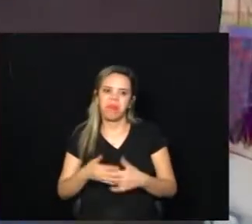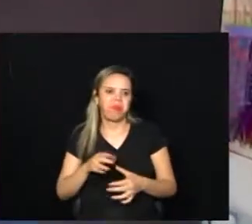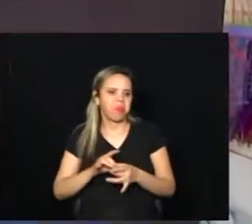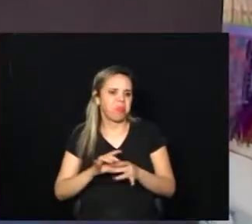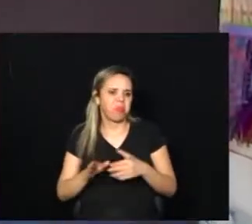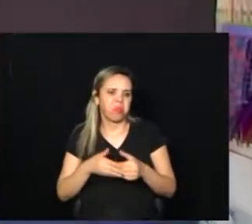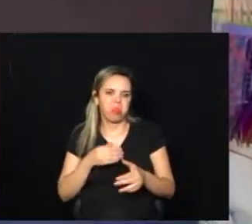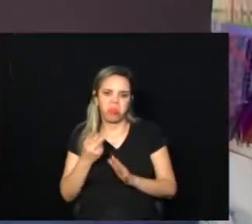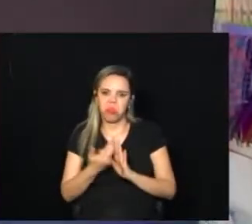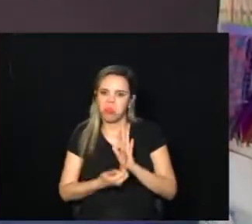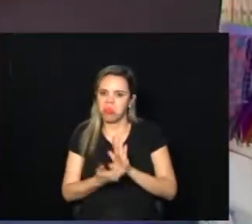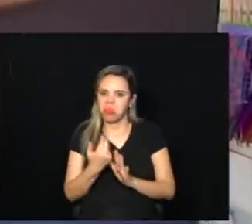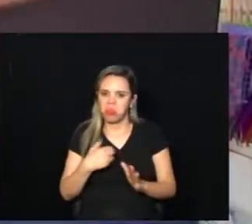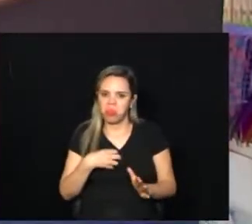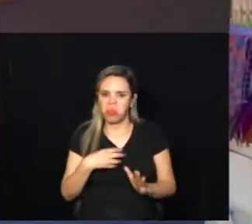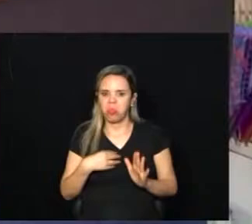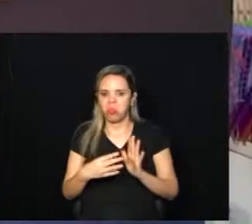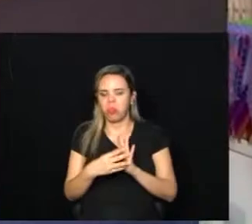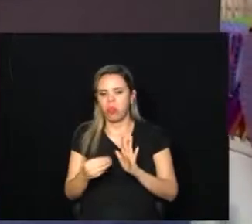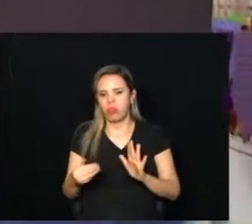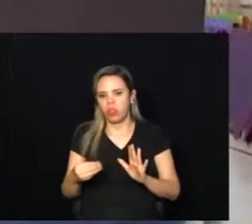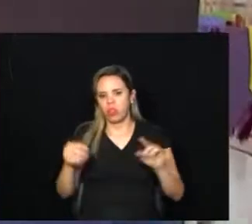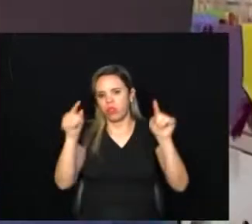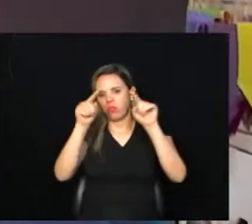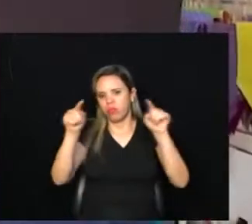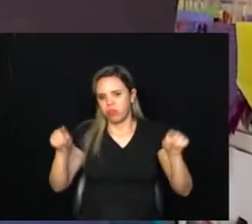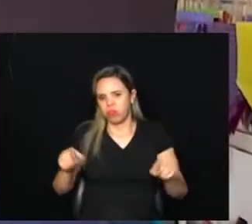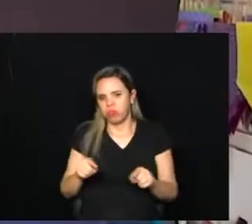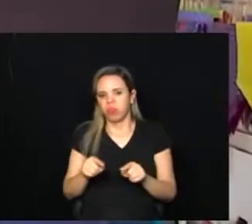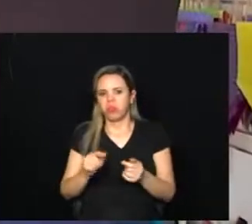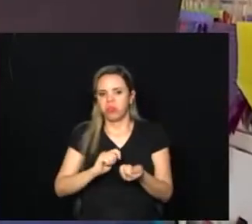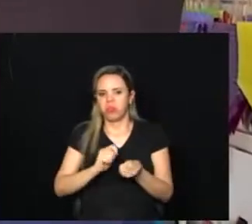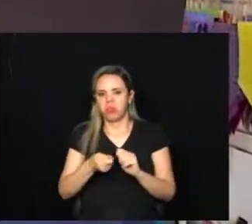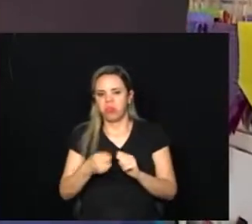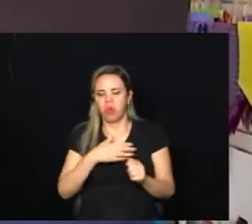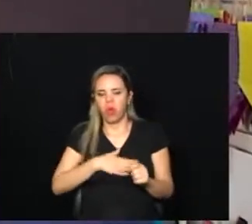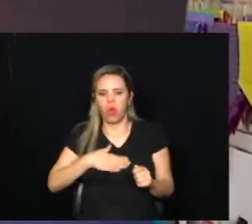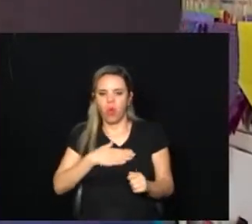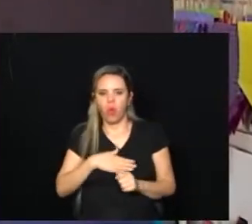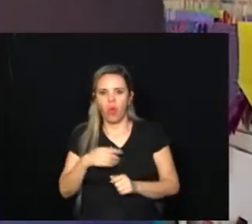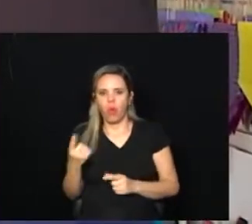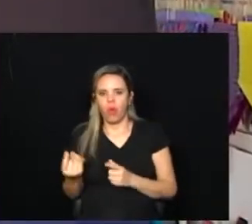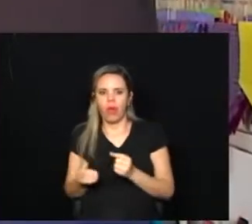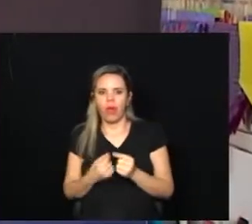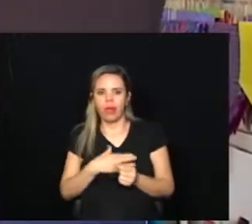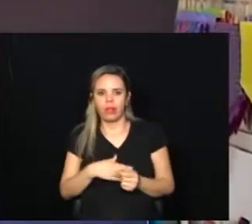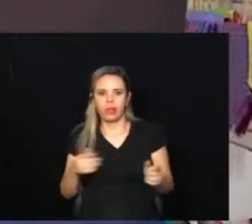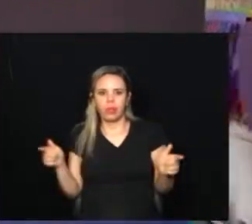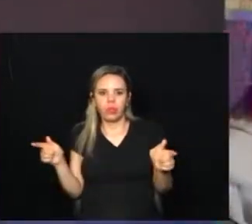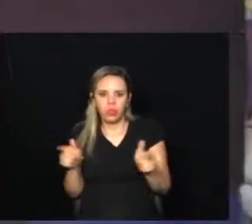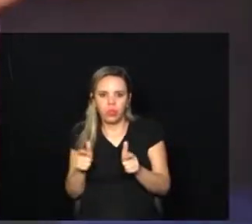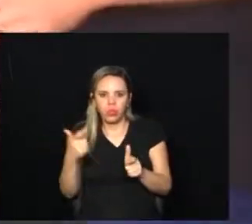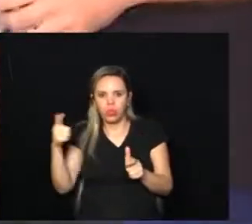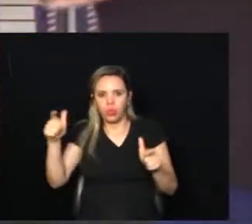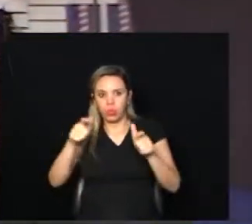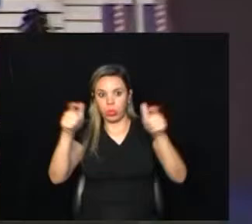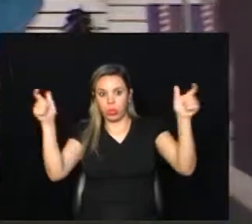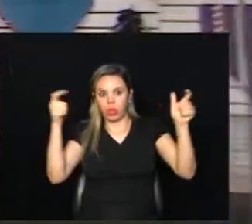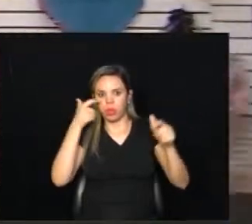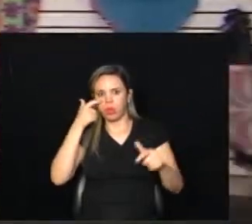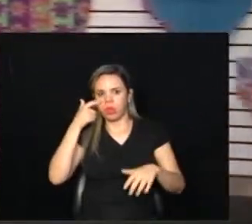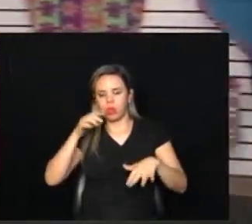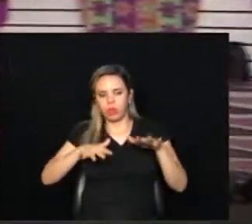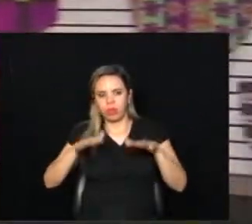né? O pessoal vai mais pelo modelo do pipa, né? Que é gosto, né? Uns preferem os pipas menores, outros os